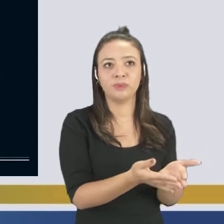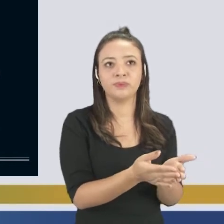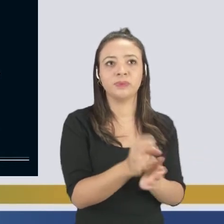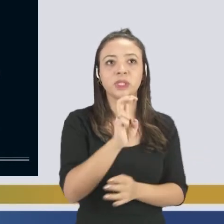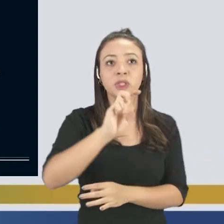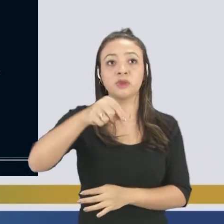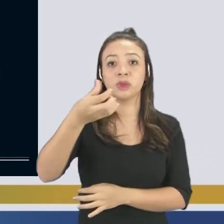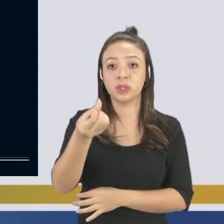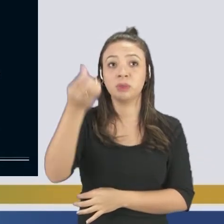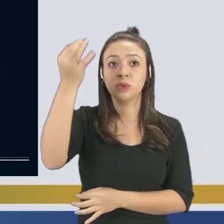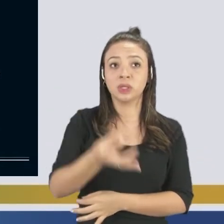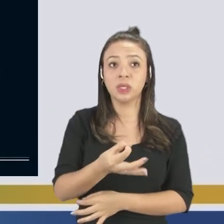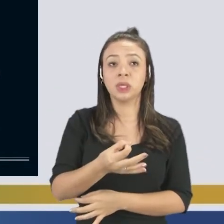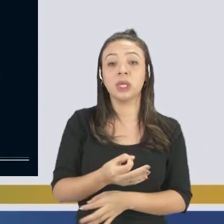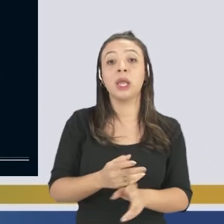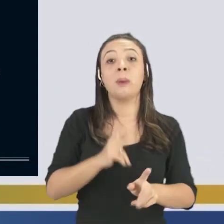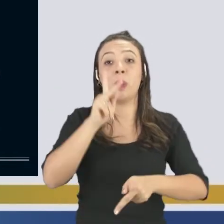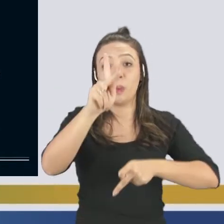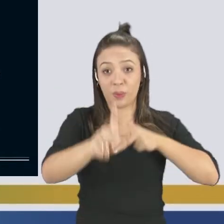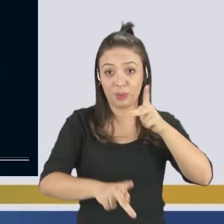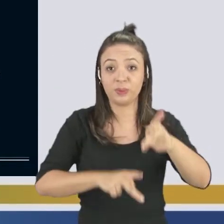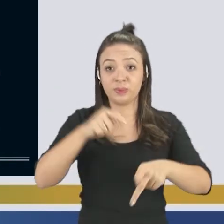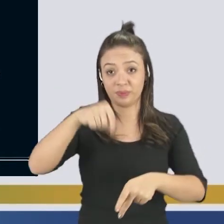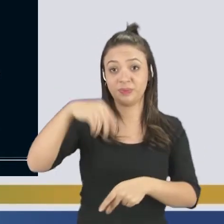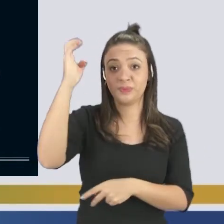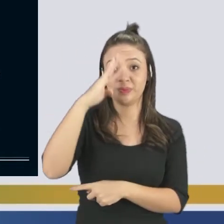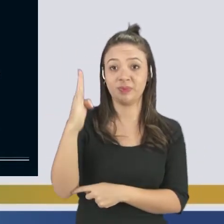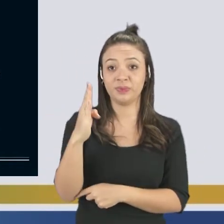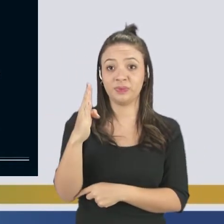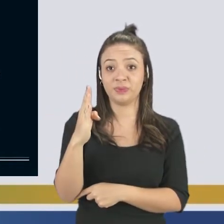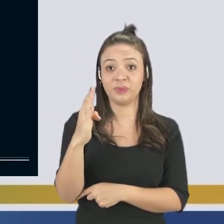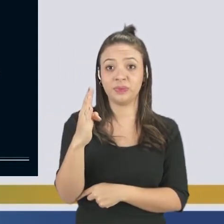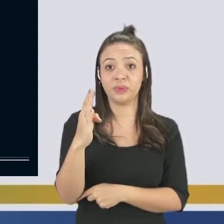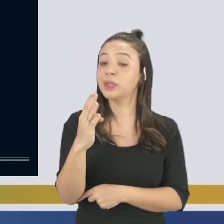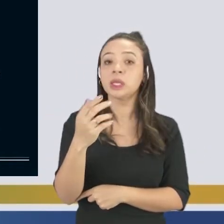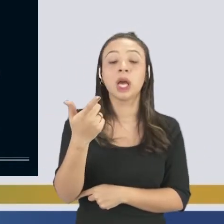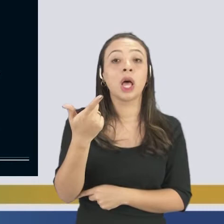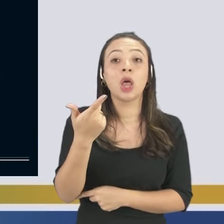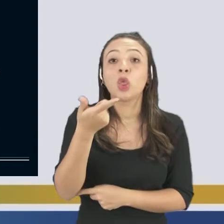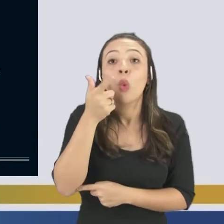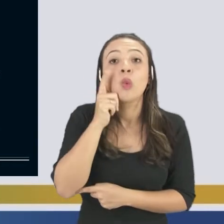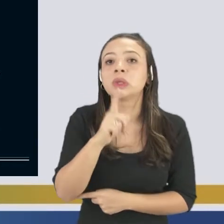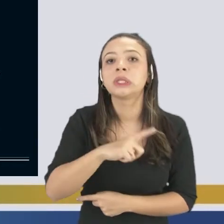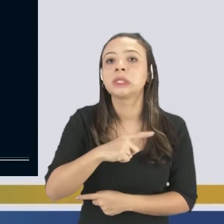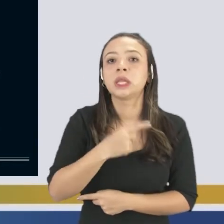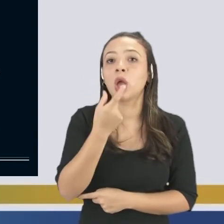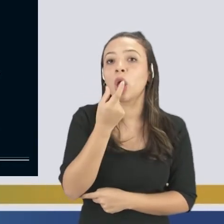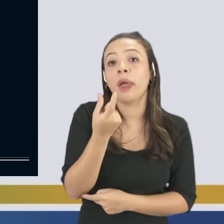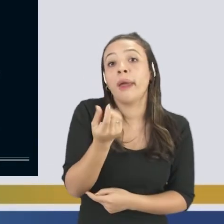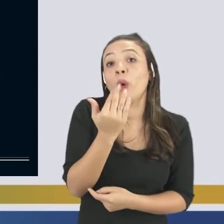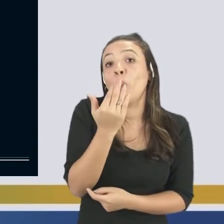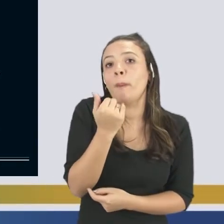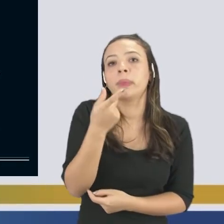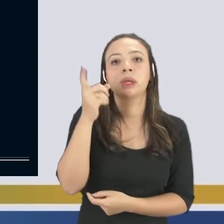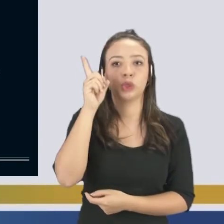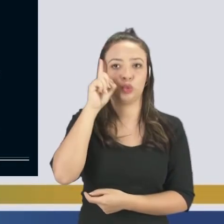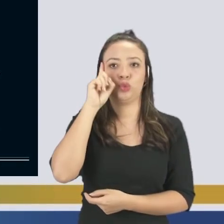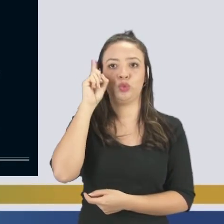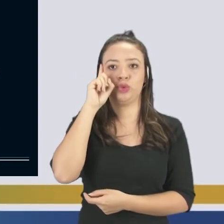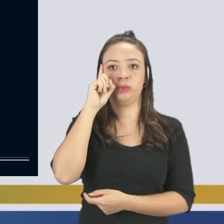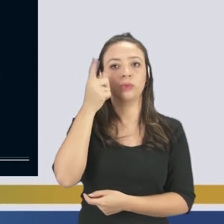5,6% índice da população brasileira que não tem condição de adquirir comida suficiente para viver.